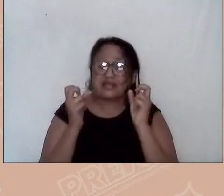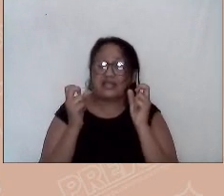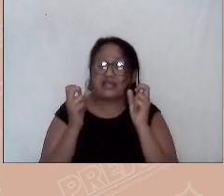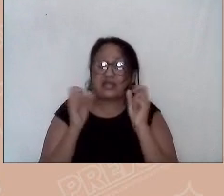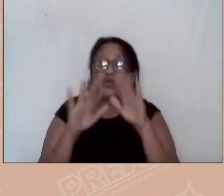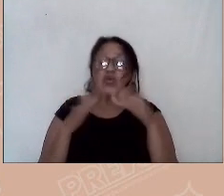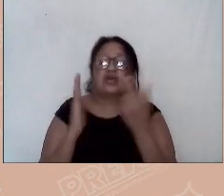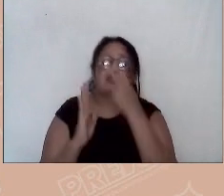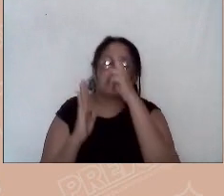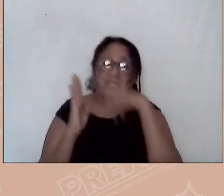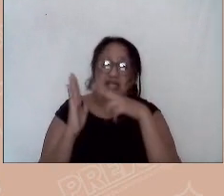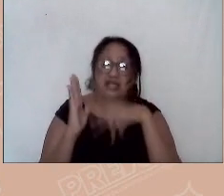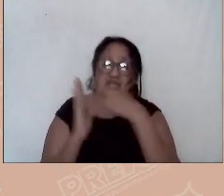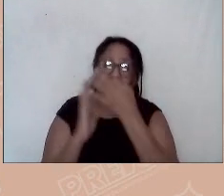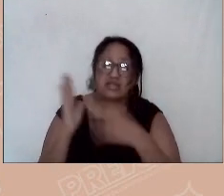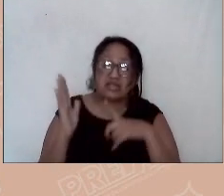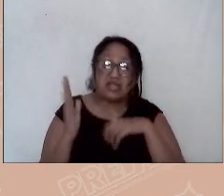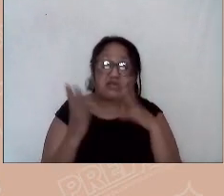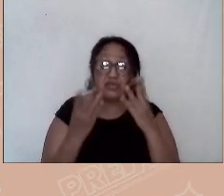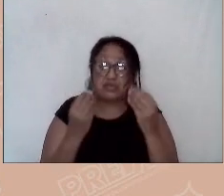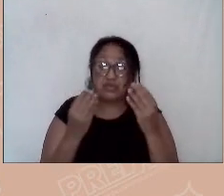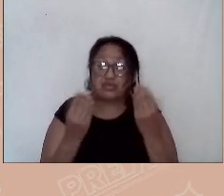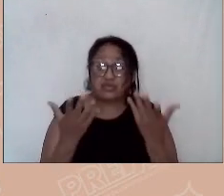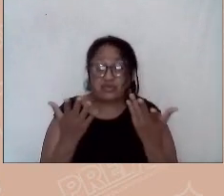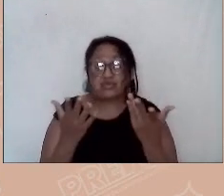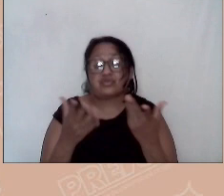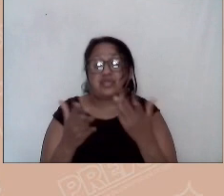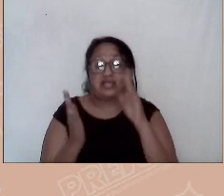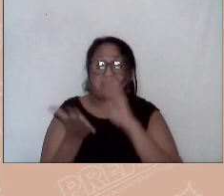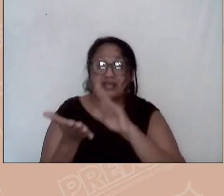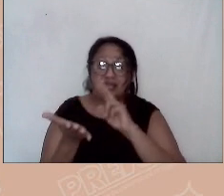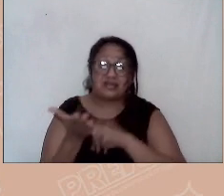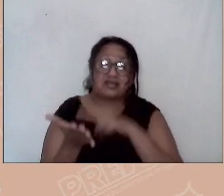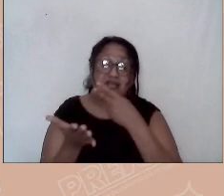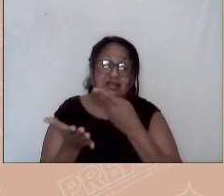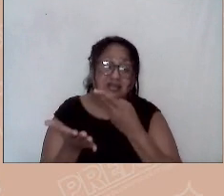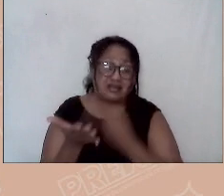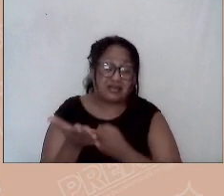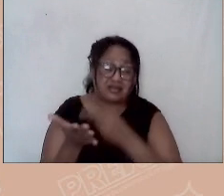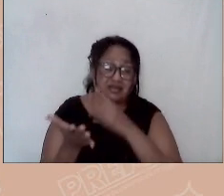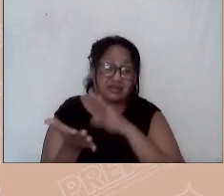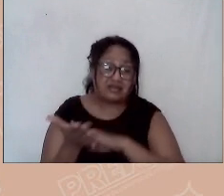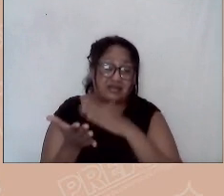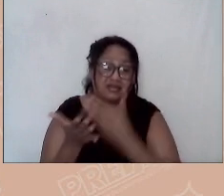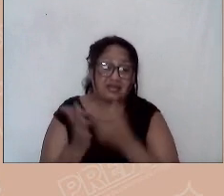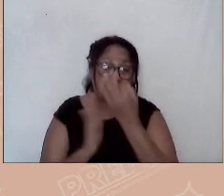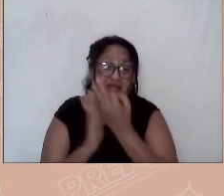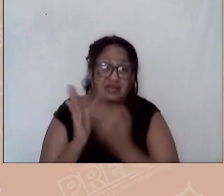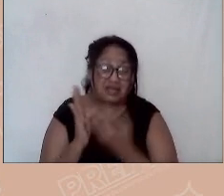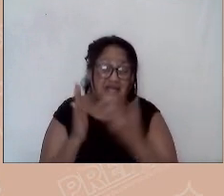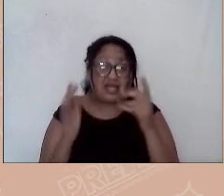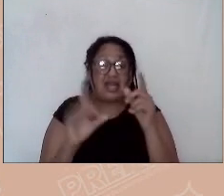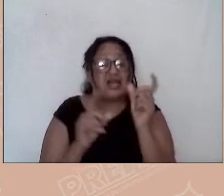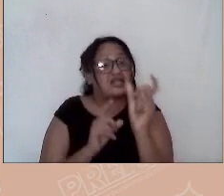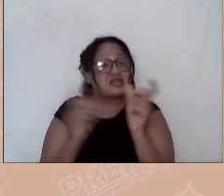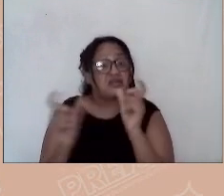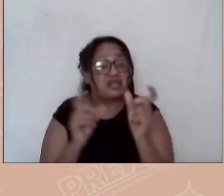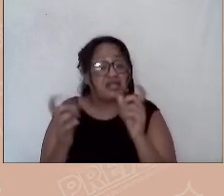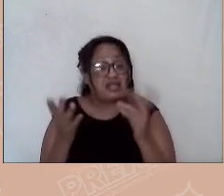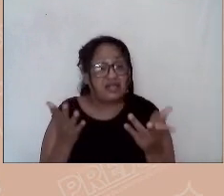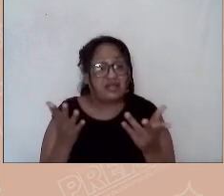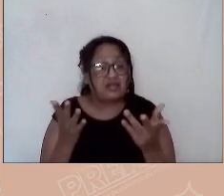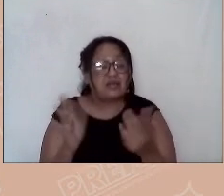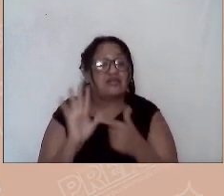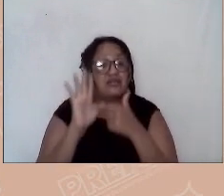então tem muito desse tipo de questão gente interpretação de texto né letra A as palavras hackers e crackers expressam a